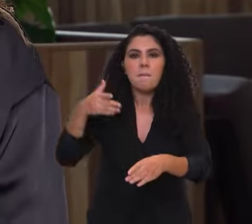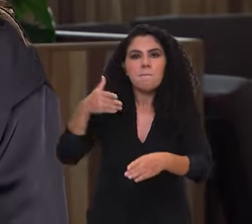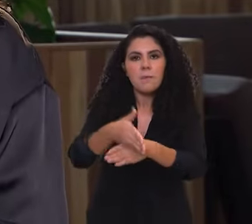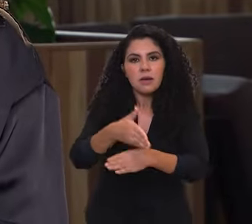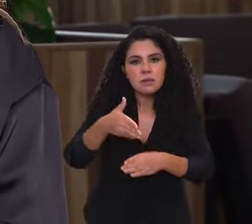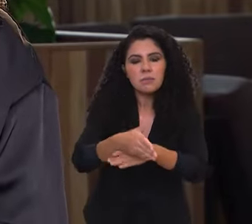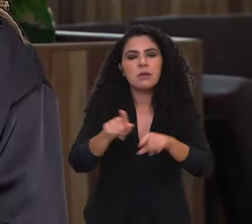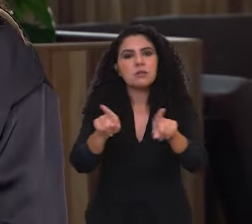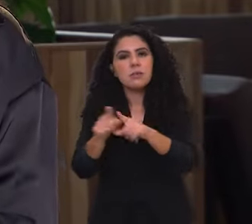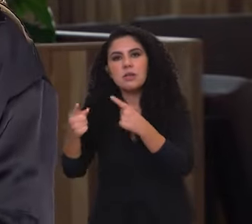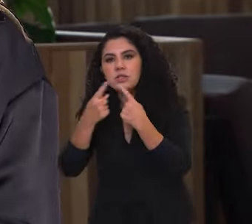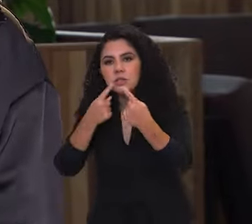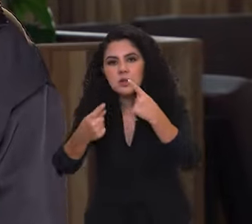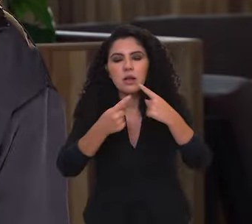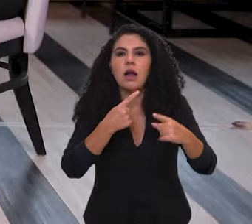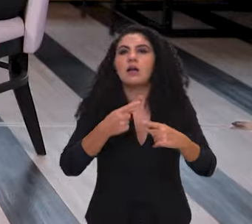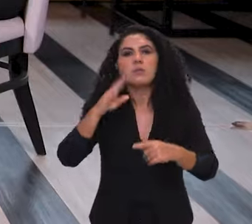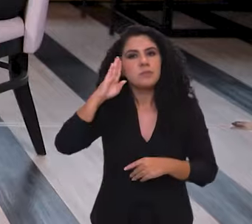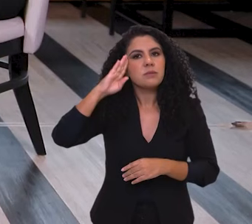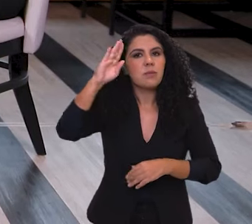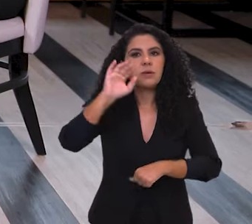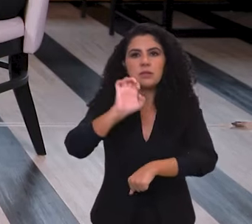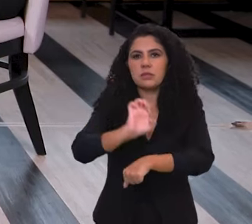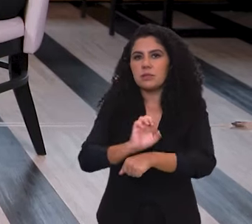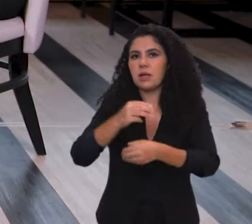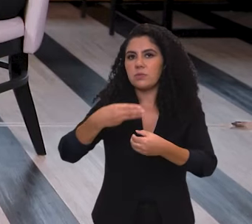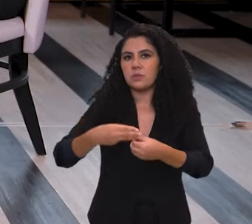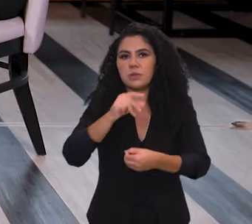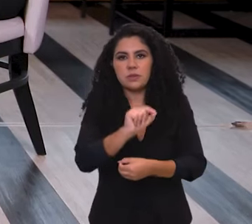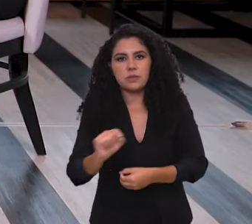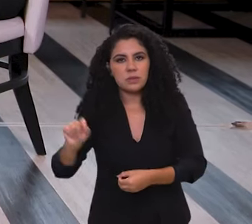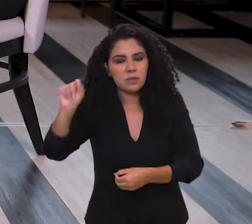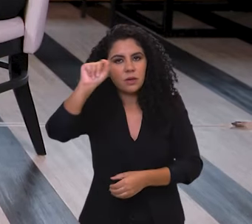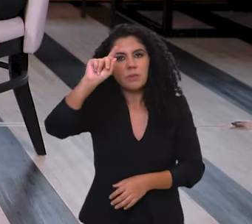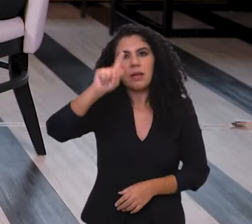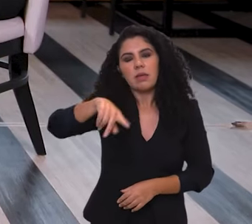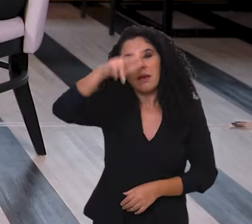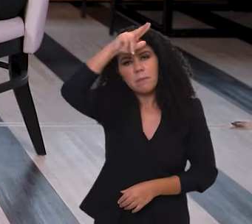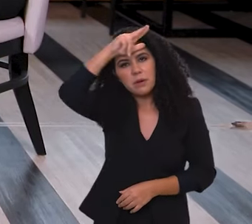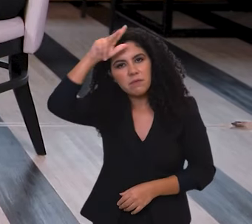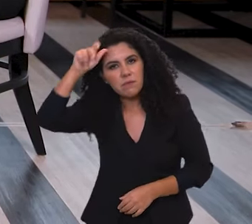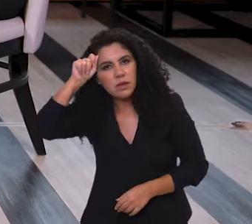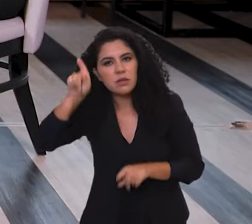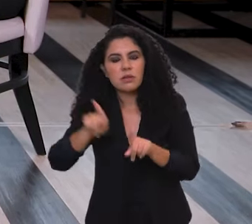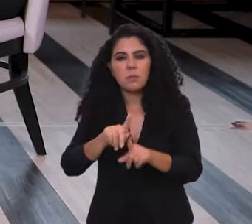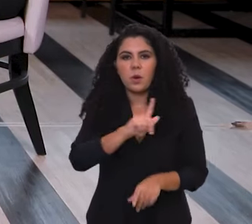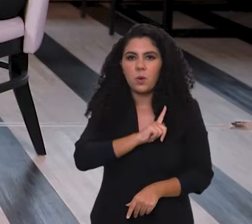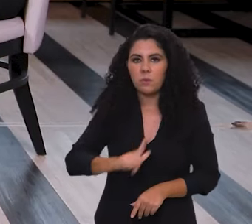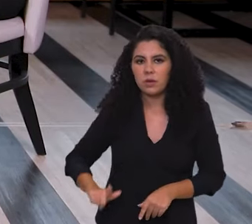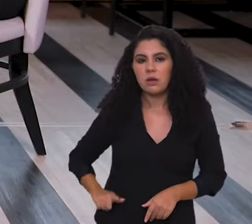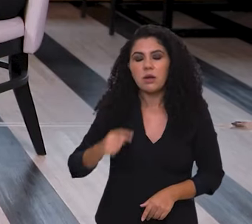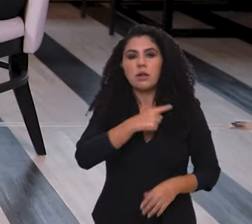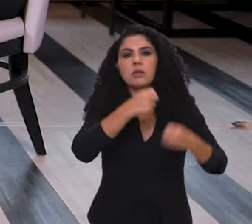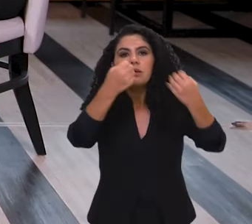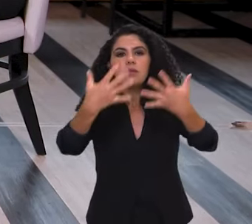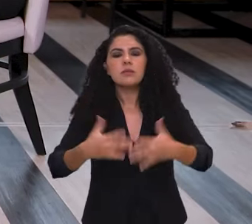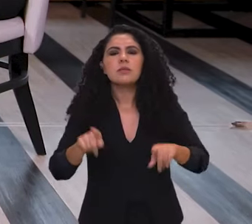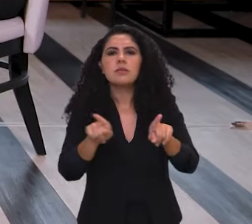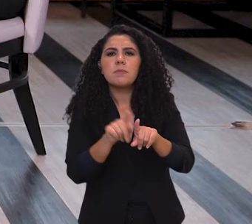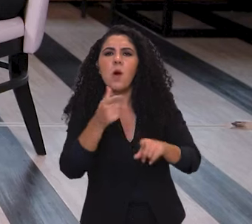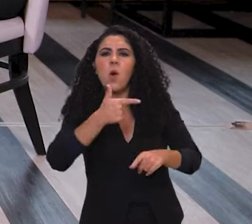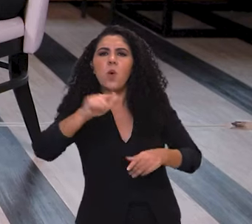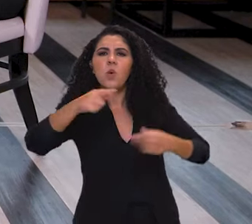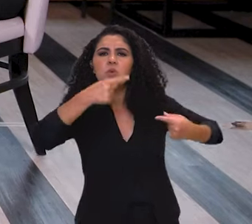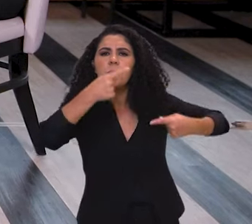participação e diálogo com os entes federados. Tem uma outra política que vocês também são responsáveis, que é a Política Nacional de Ordenamento